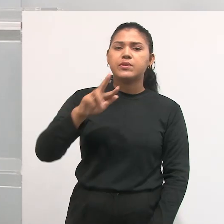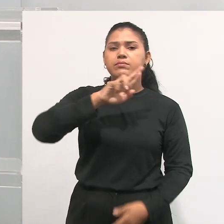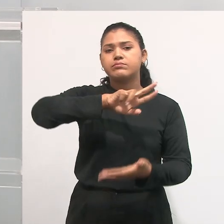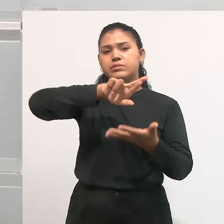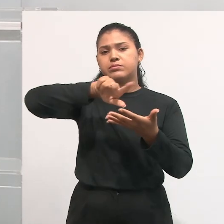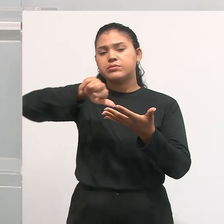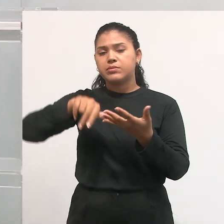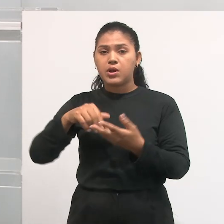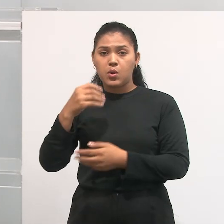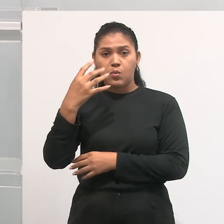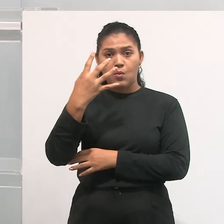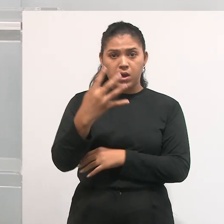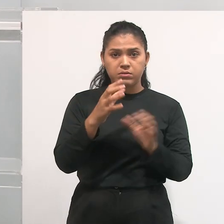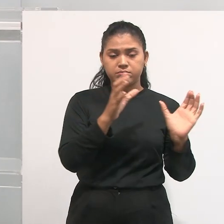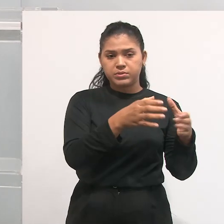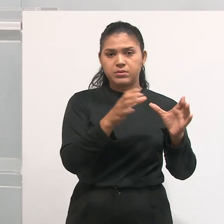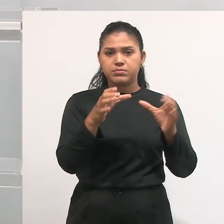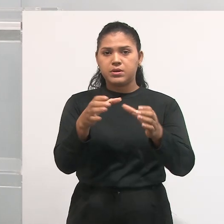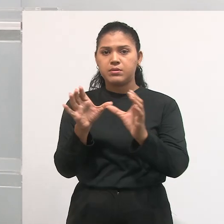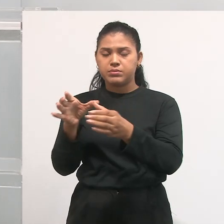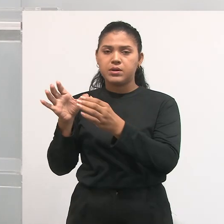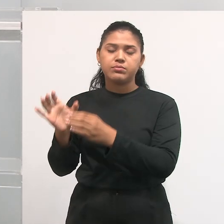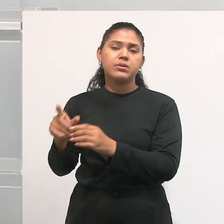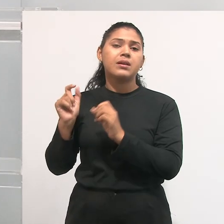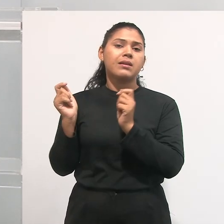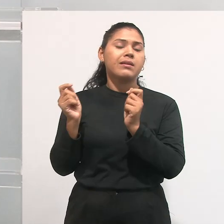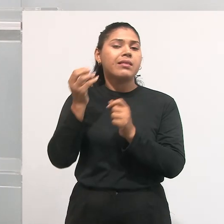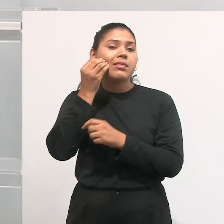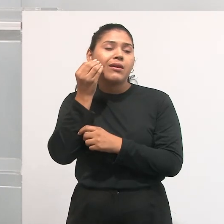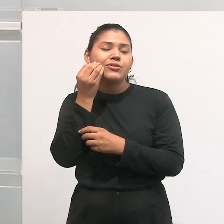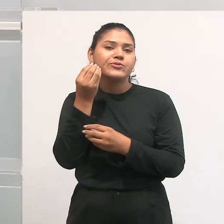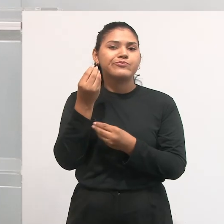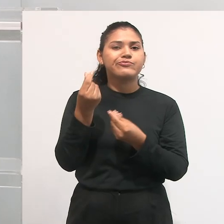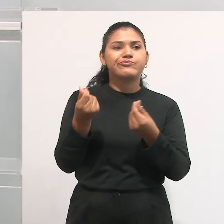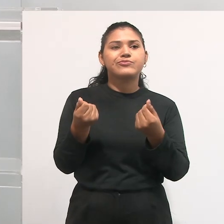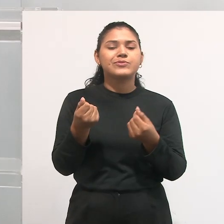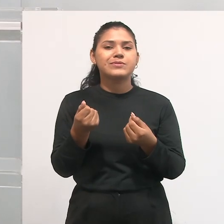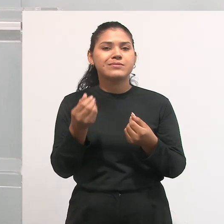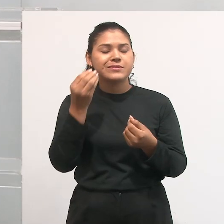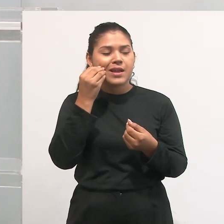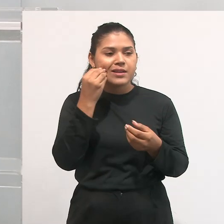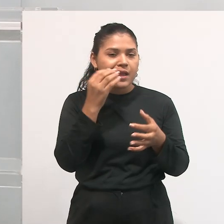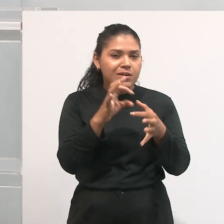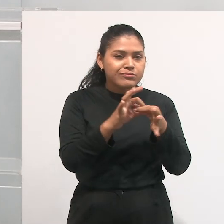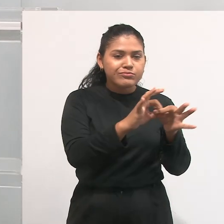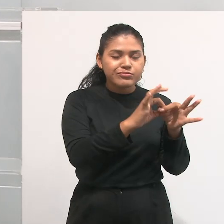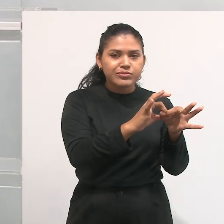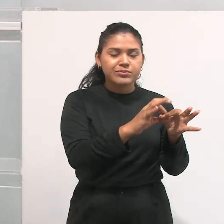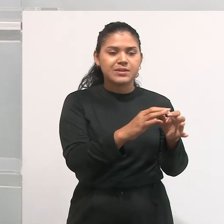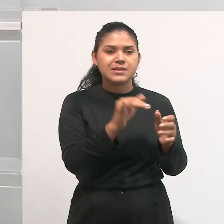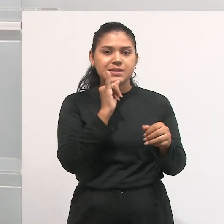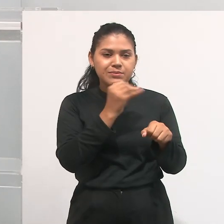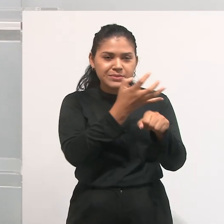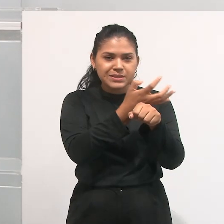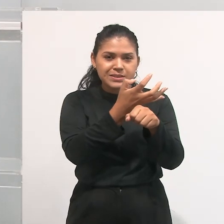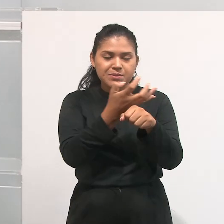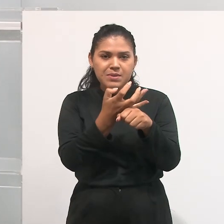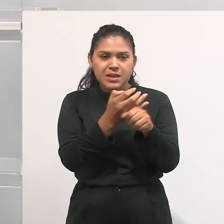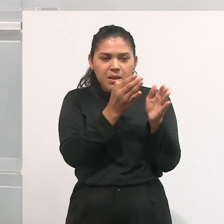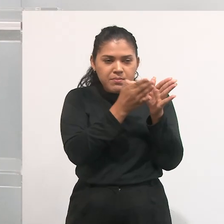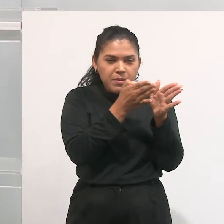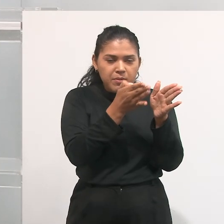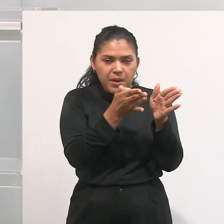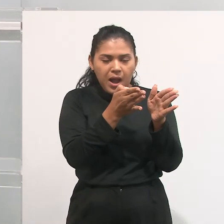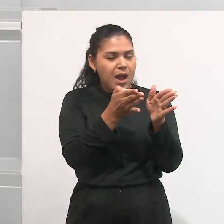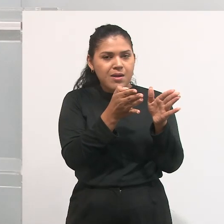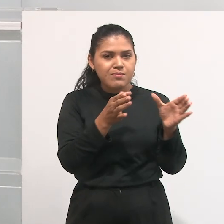por campos de saber. É uma tentativa de progressão. Ao invés de eu organizar por disciplinas bem compartimentadas, eu